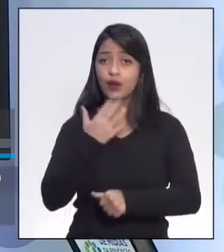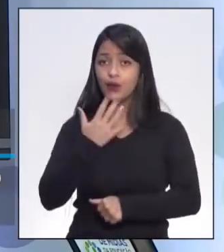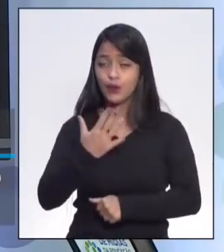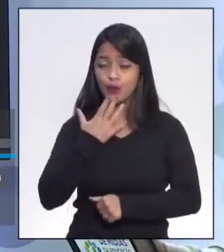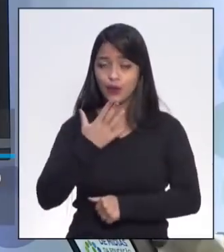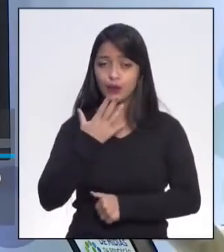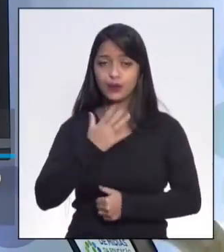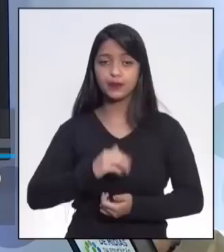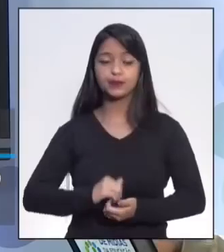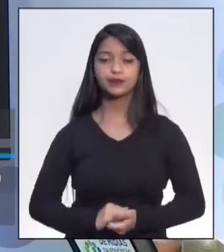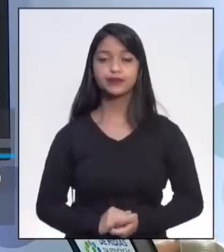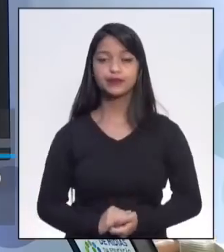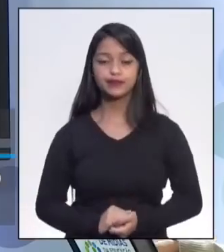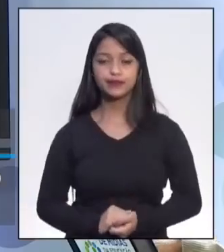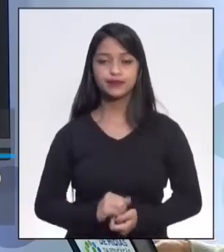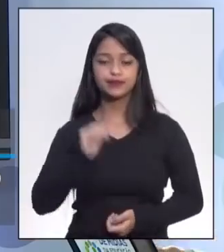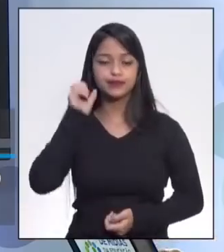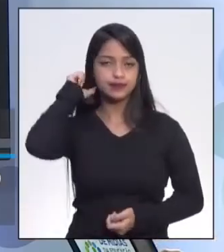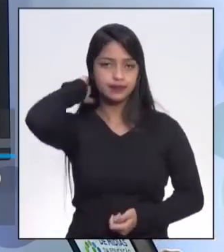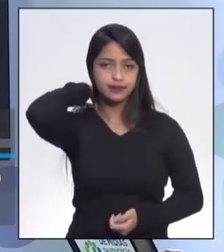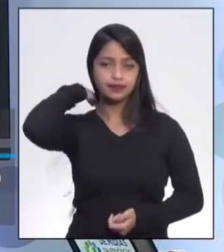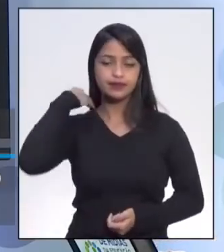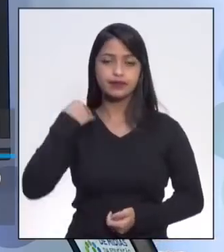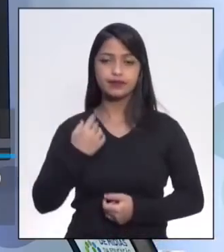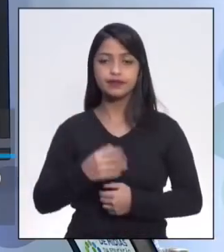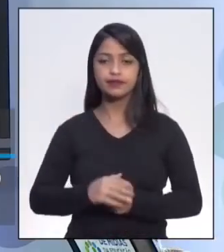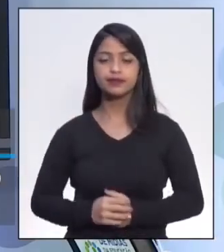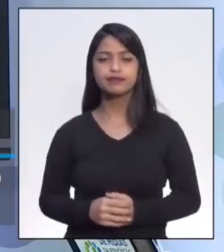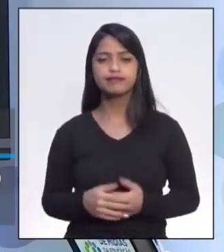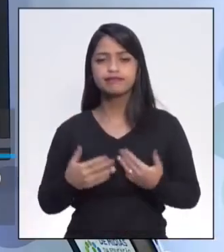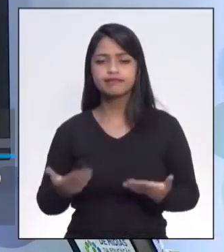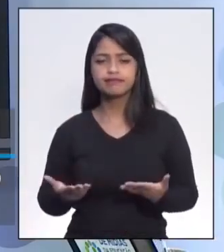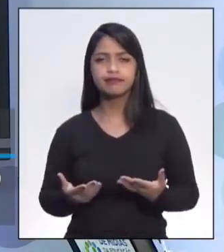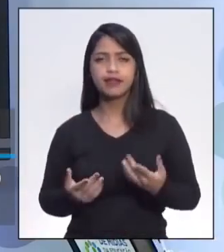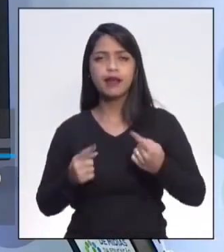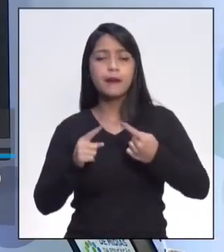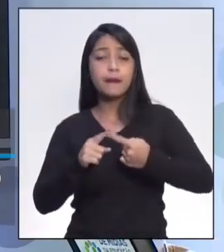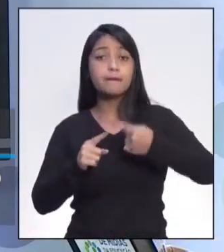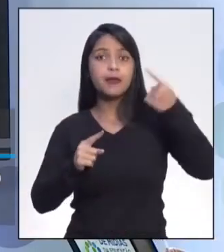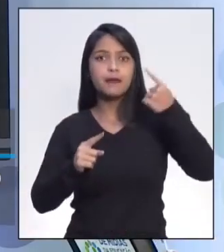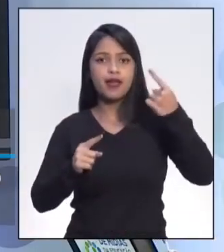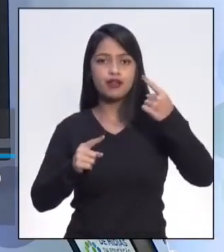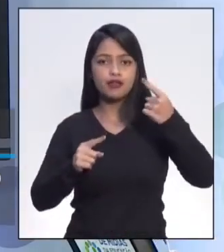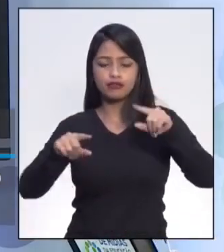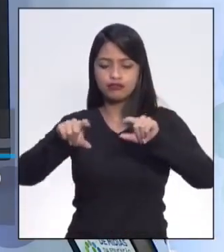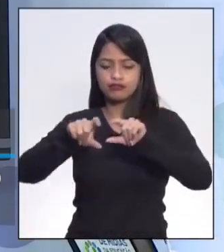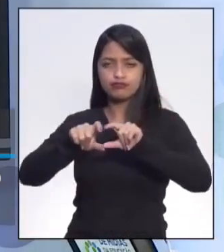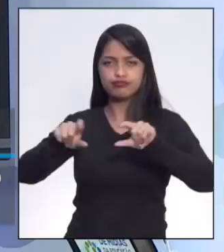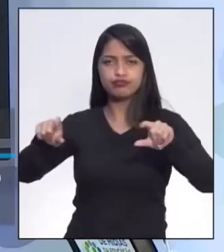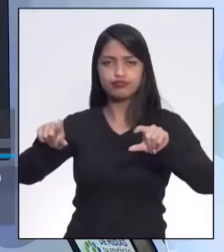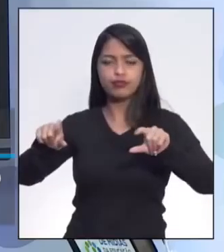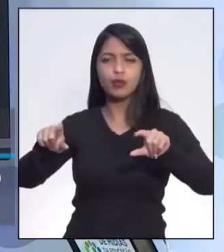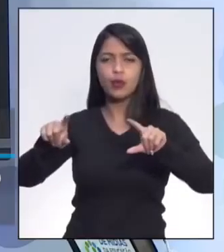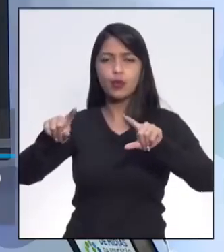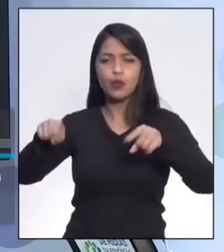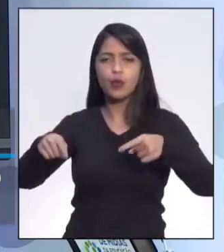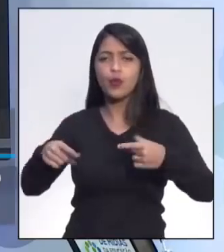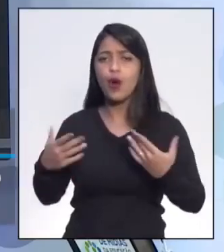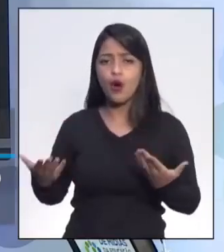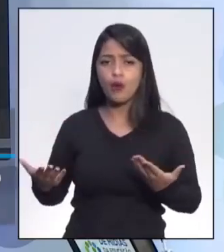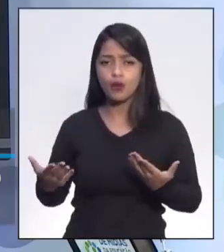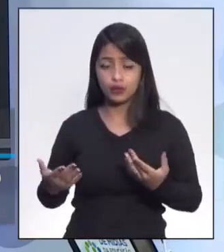novamente, para poder achar esses pontos. Então, qual que é o primeiro par ordenado? 1 do